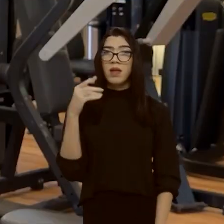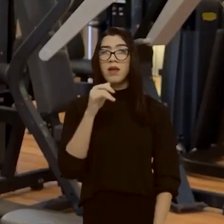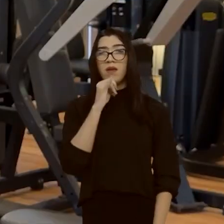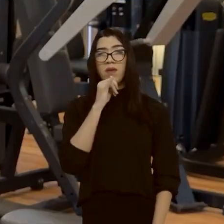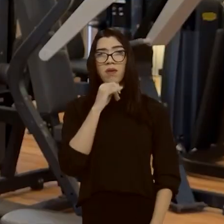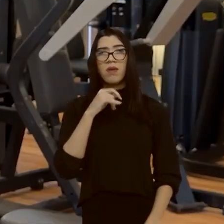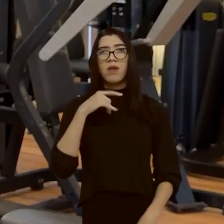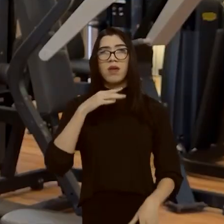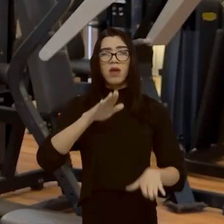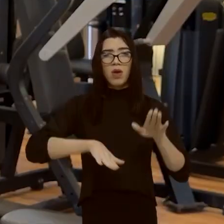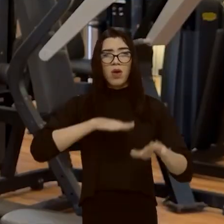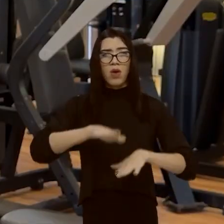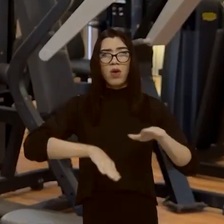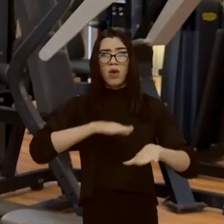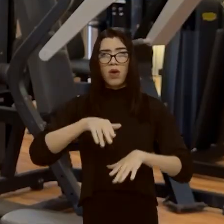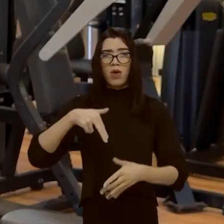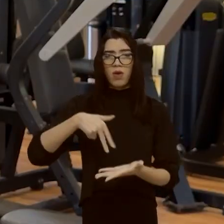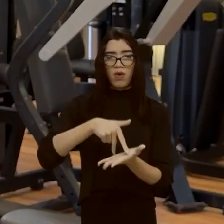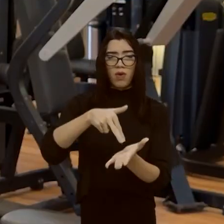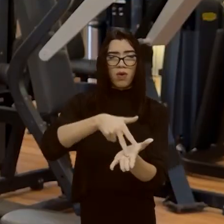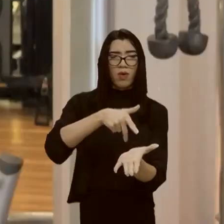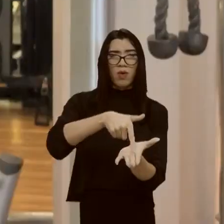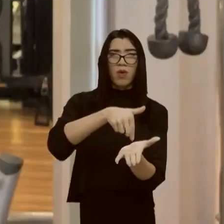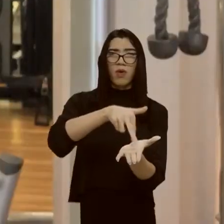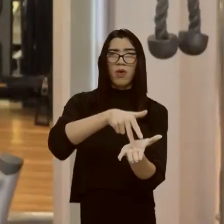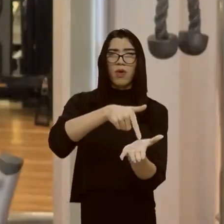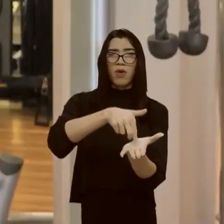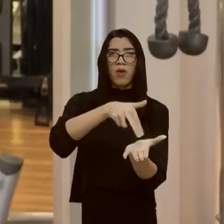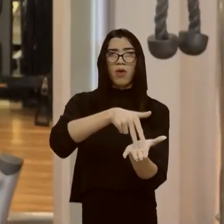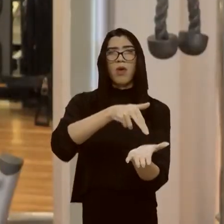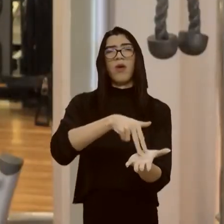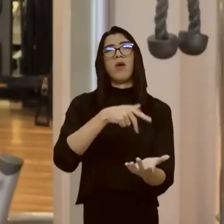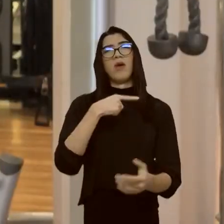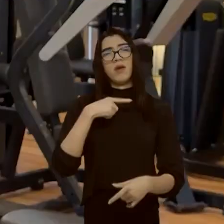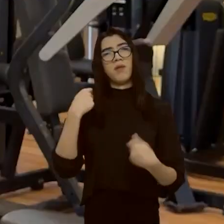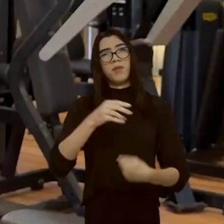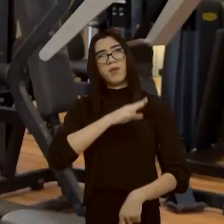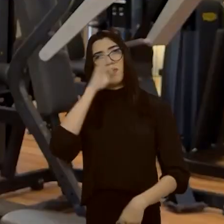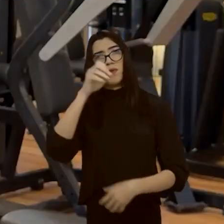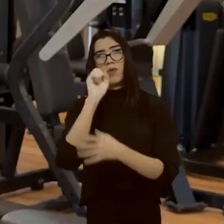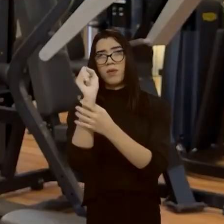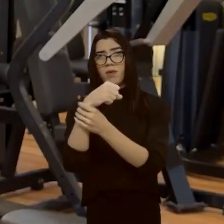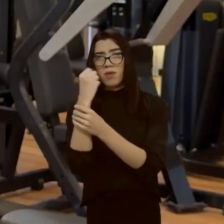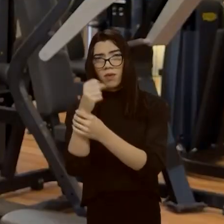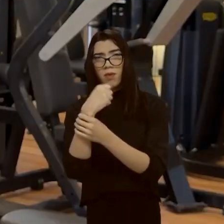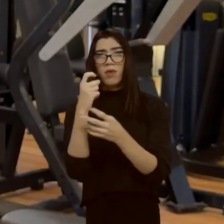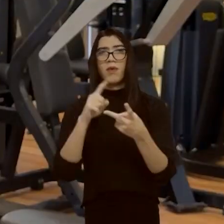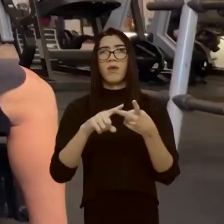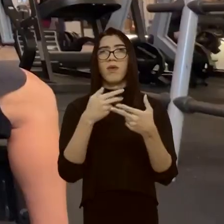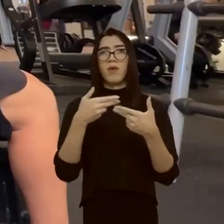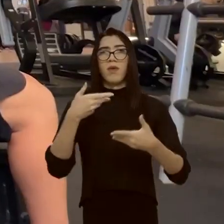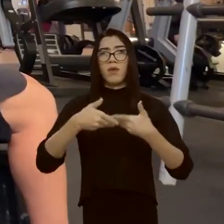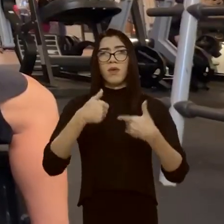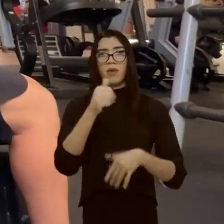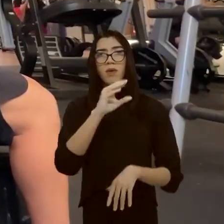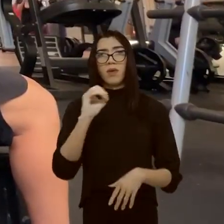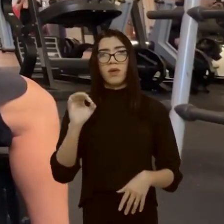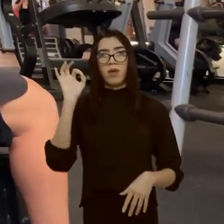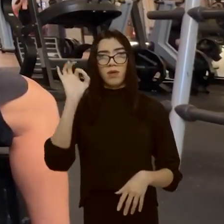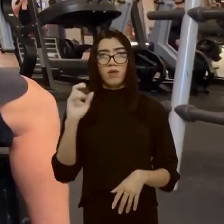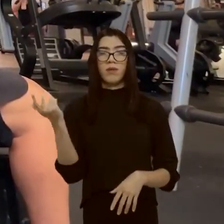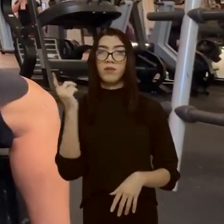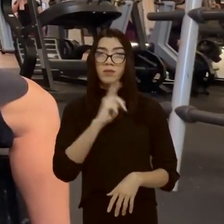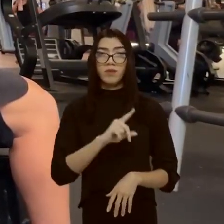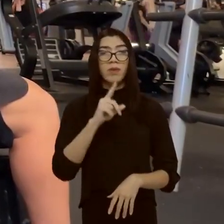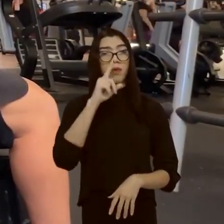uma lesãozinha ali na perna direita, tive que ir atrás de um fisioterapeuta para poder melhorar e ficar tranquilo 100%. Um dos grandes